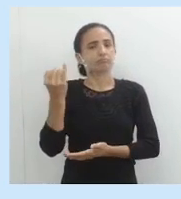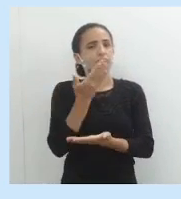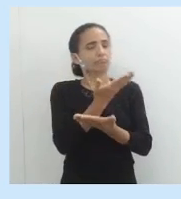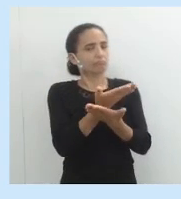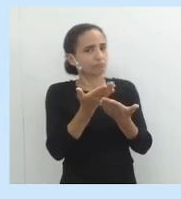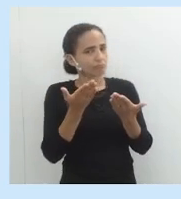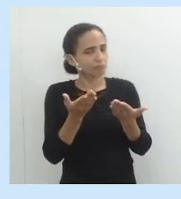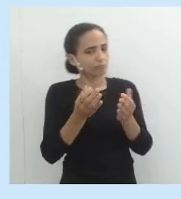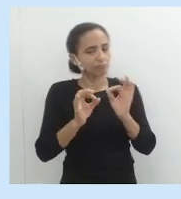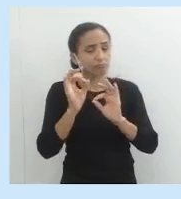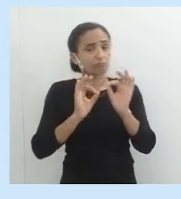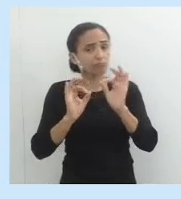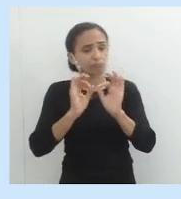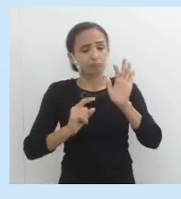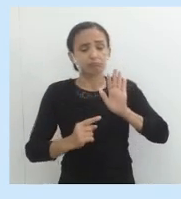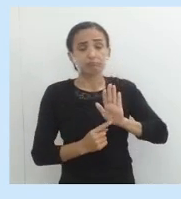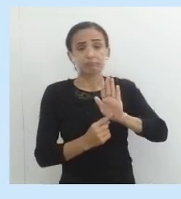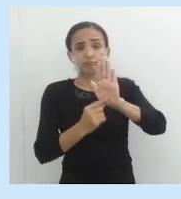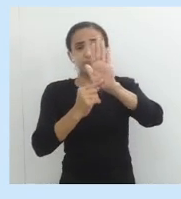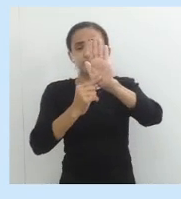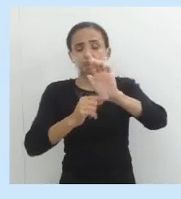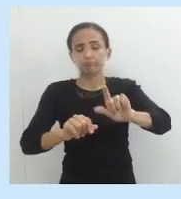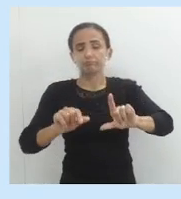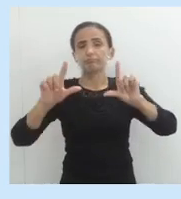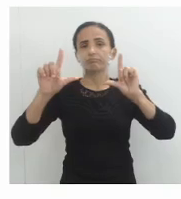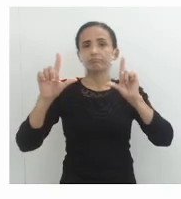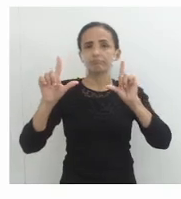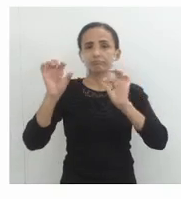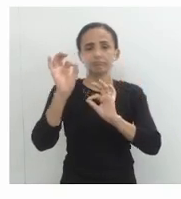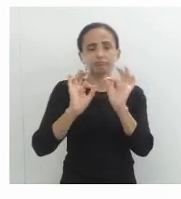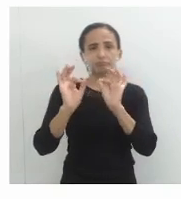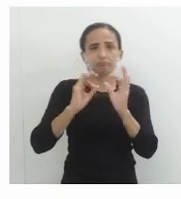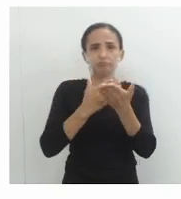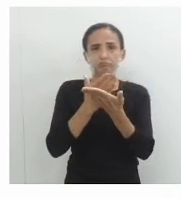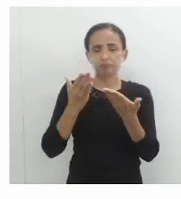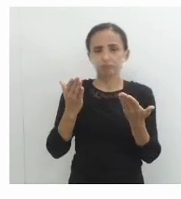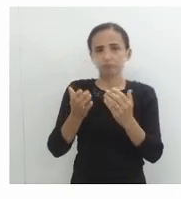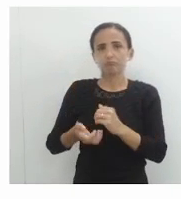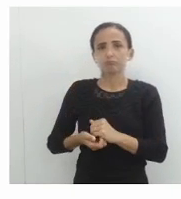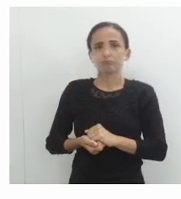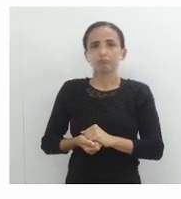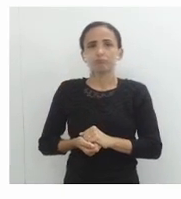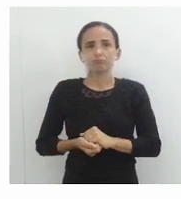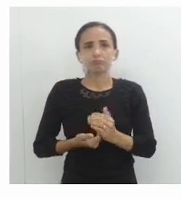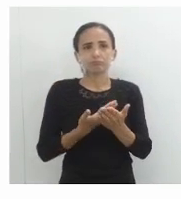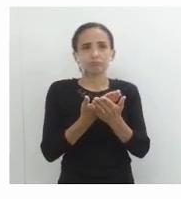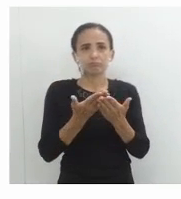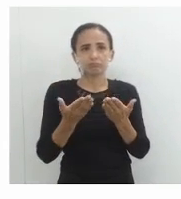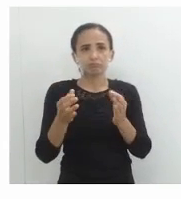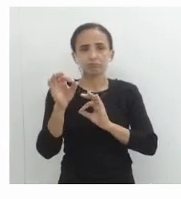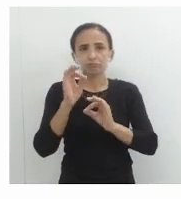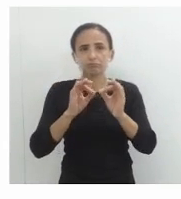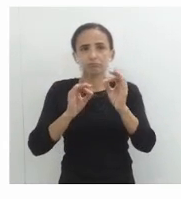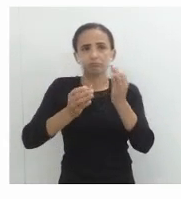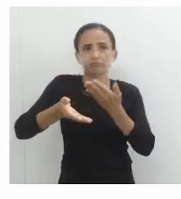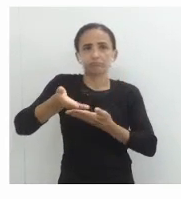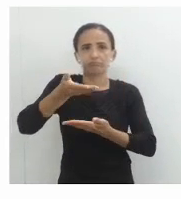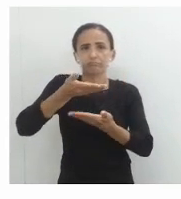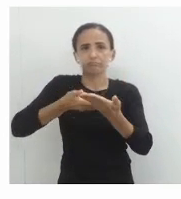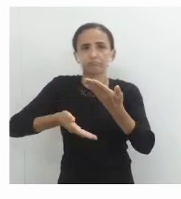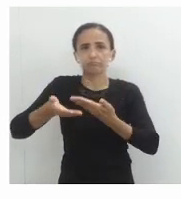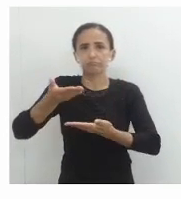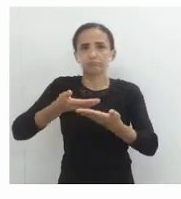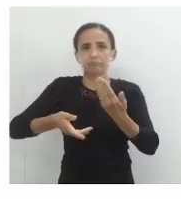galerias. As galerias vão expor e comercializar determinadas obras. Aí na imagem você vê uma galeria já moderna, né, Urban Art, que